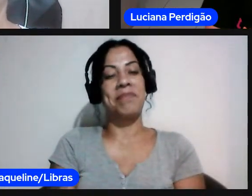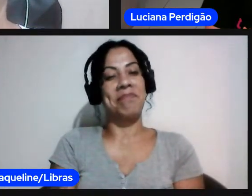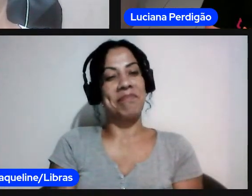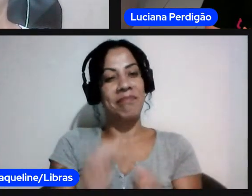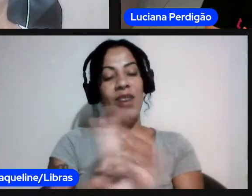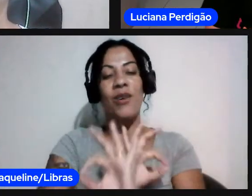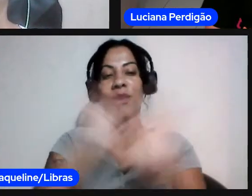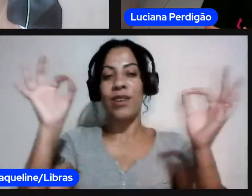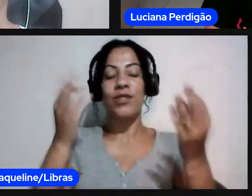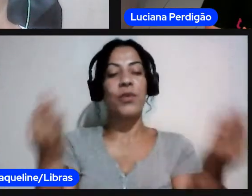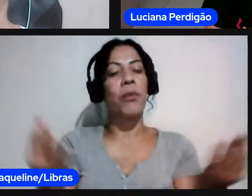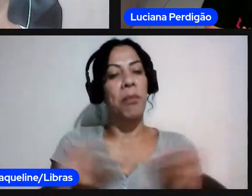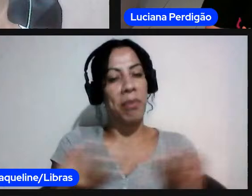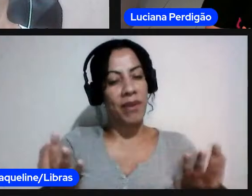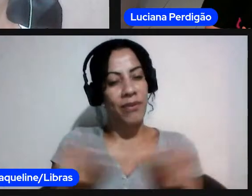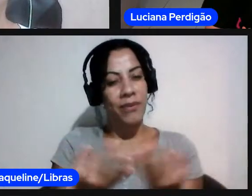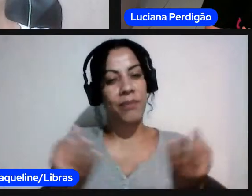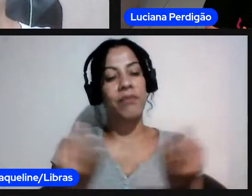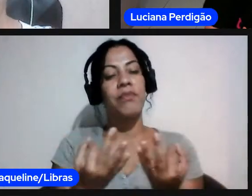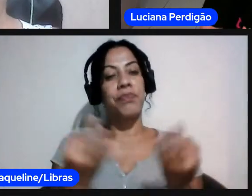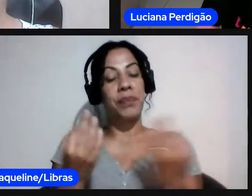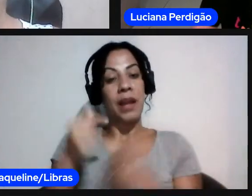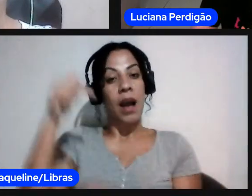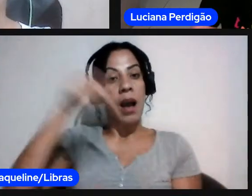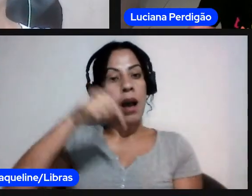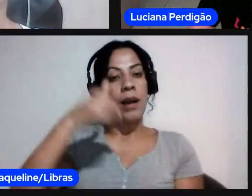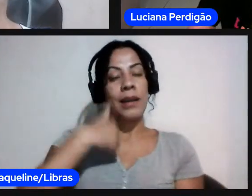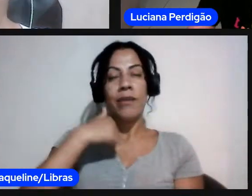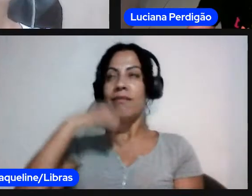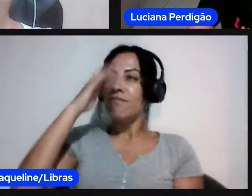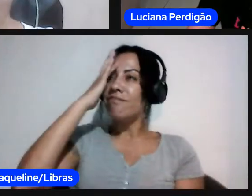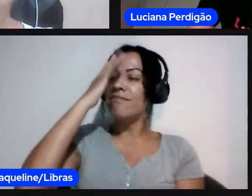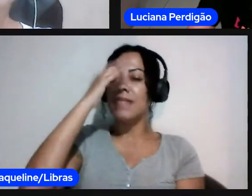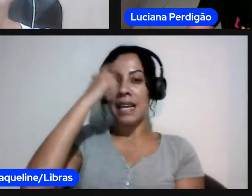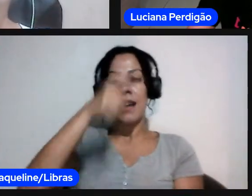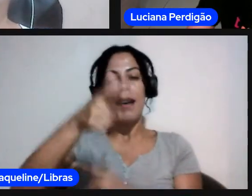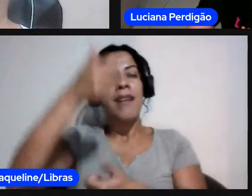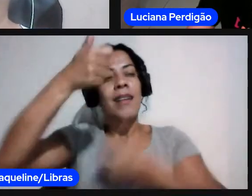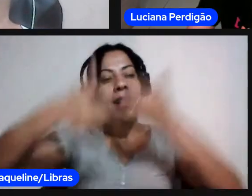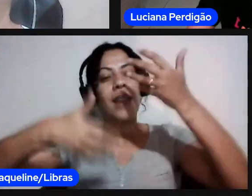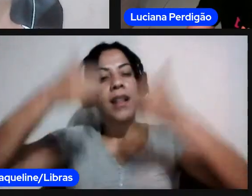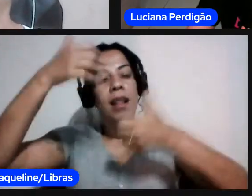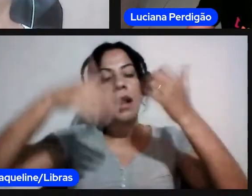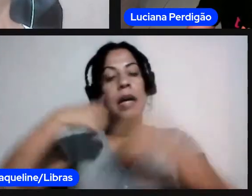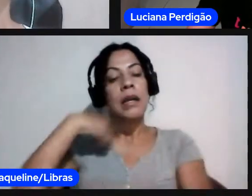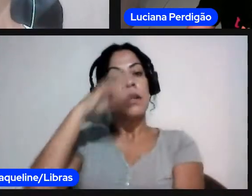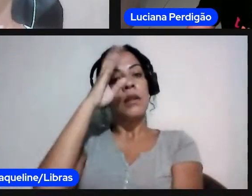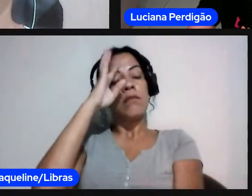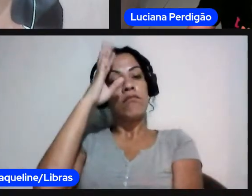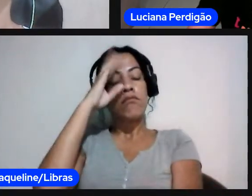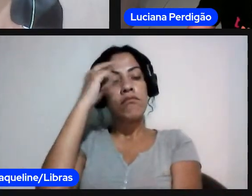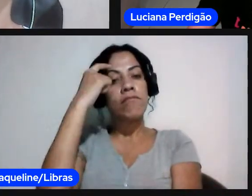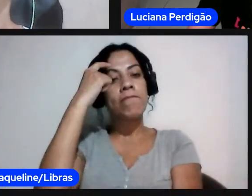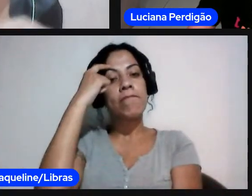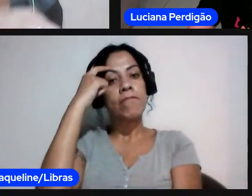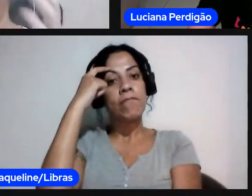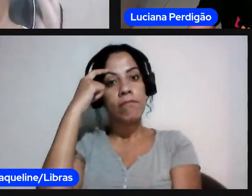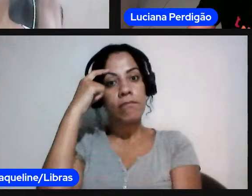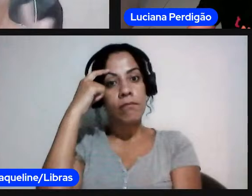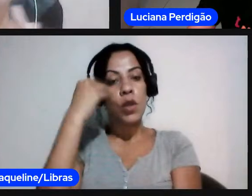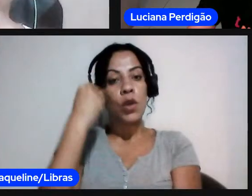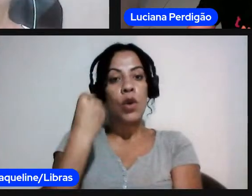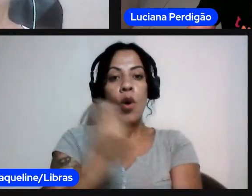Ótimo, perfeito, né? E aqui eu pensando, conforme você estava relatando, o quanto que a